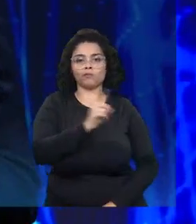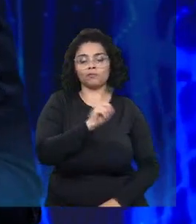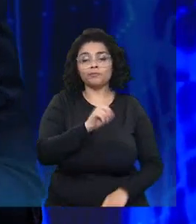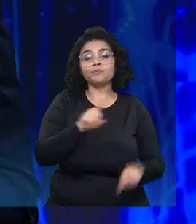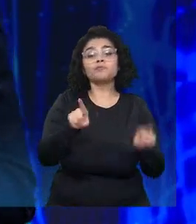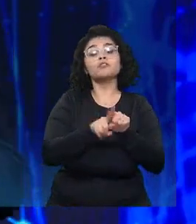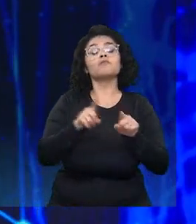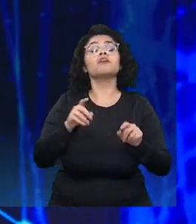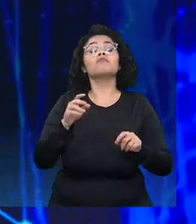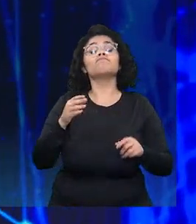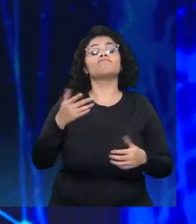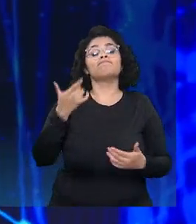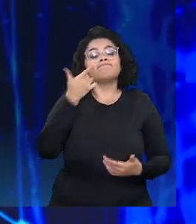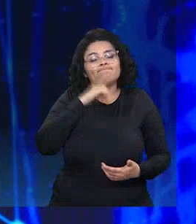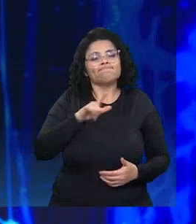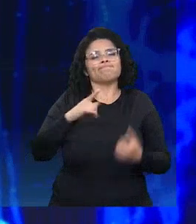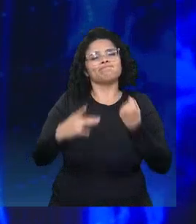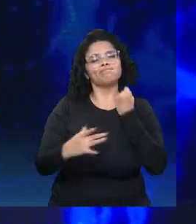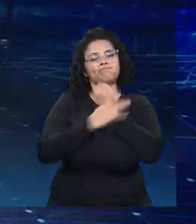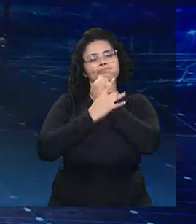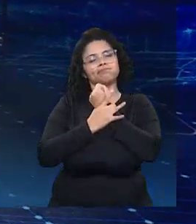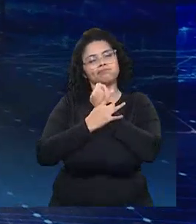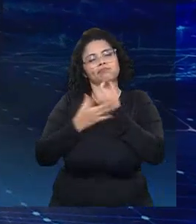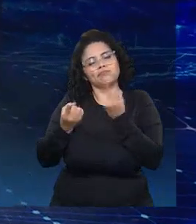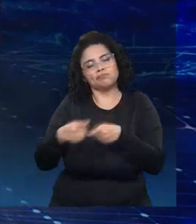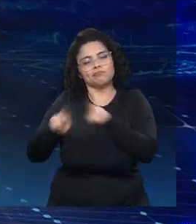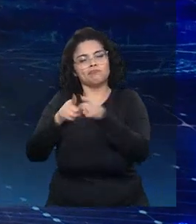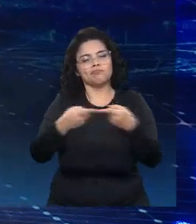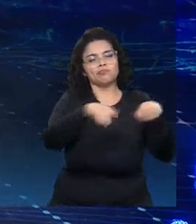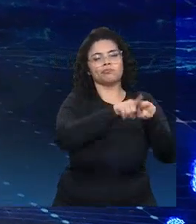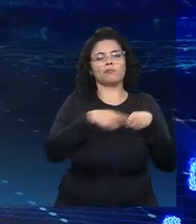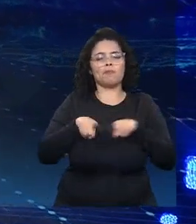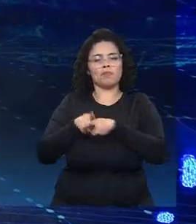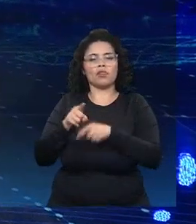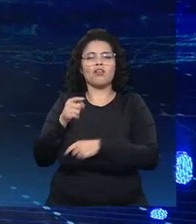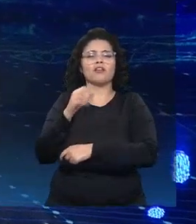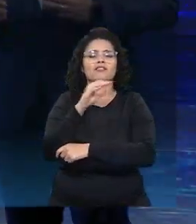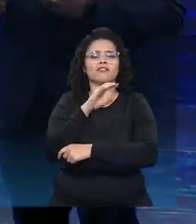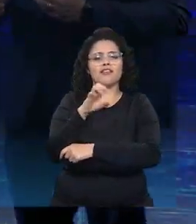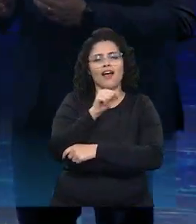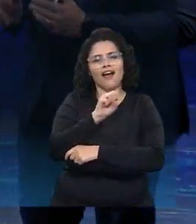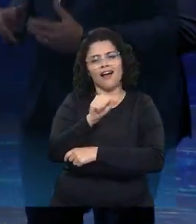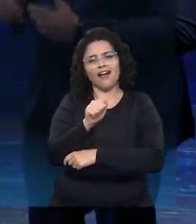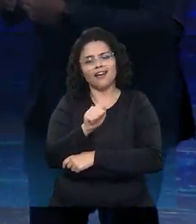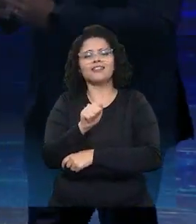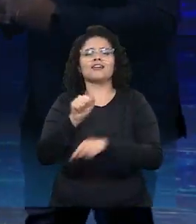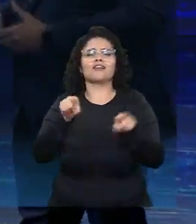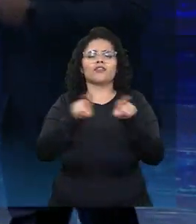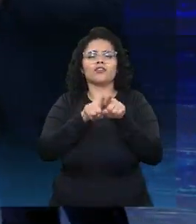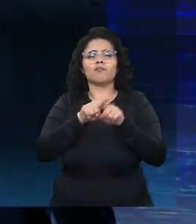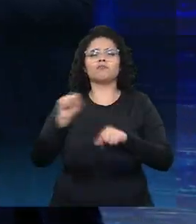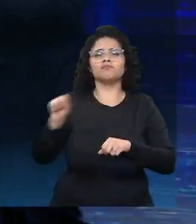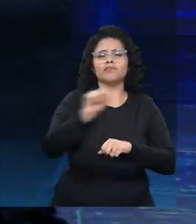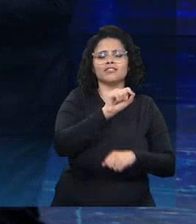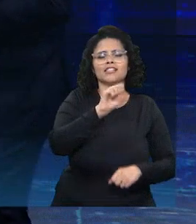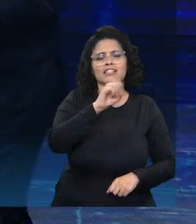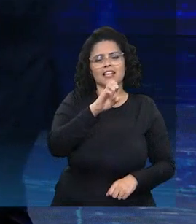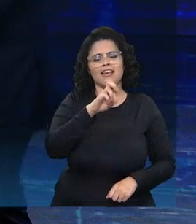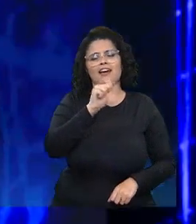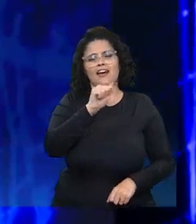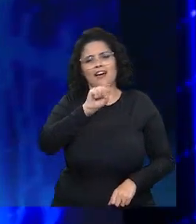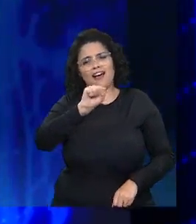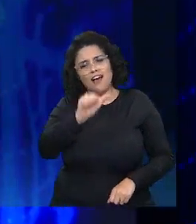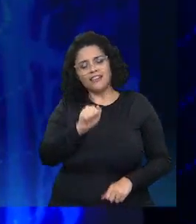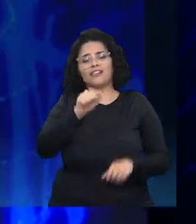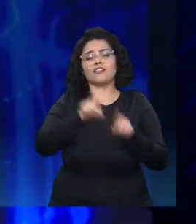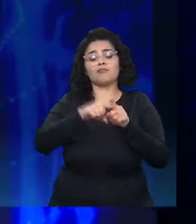de renda vamos ter parcerias com ceasas nós vamos combater o desperdício nós vamos trabalhar com organizações do terceiro setor para